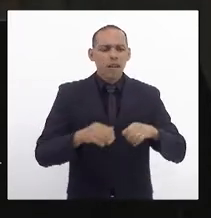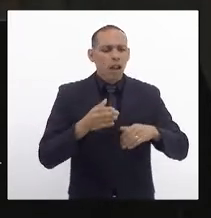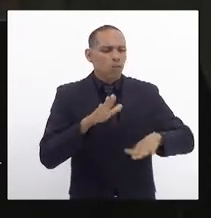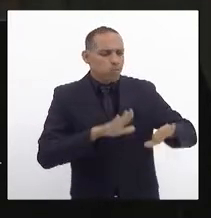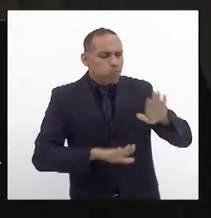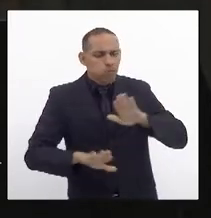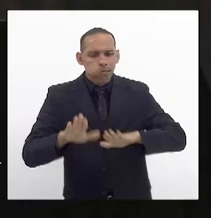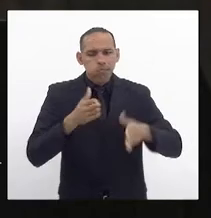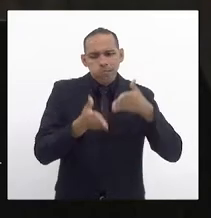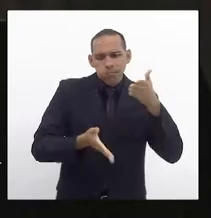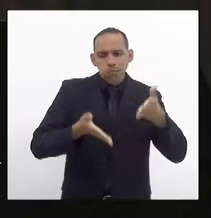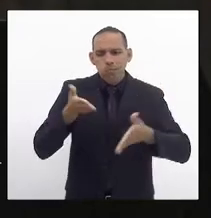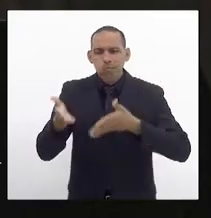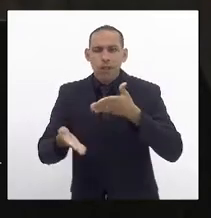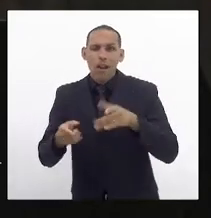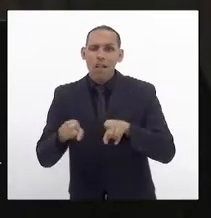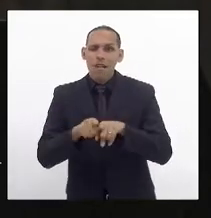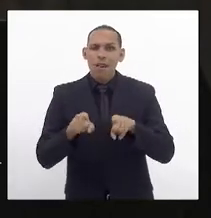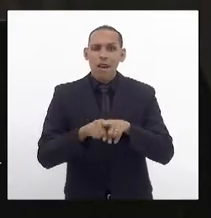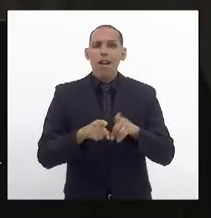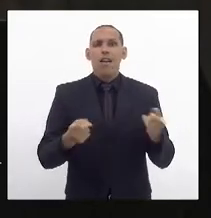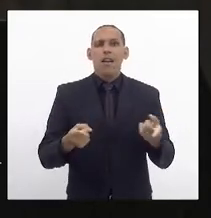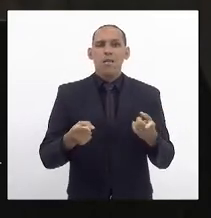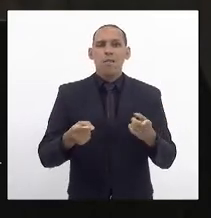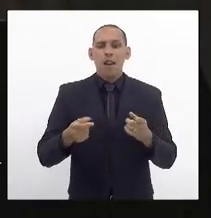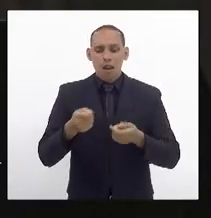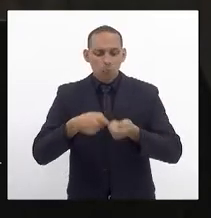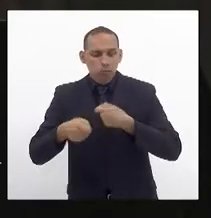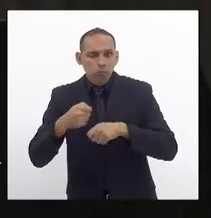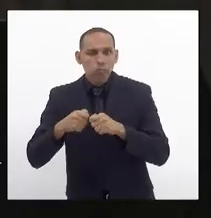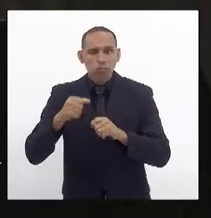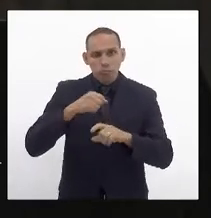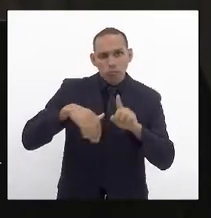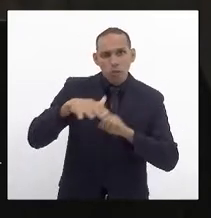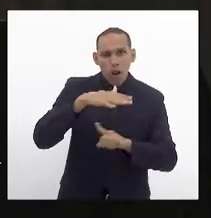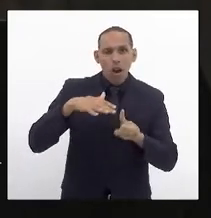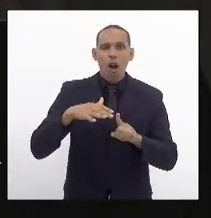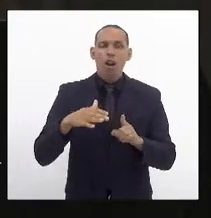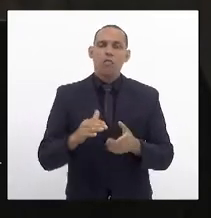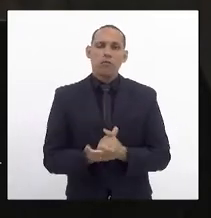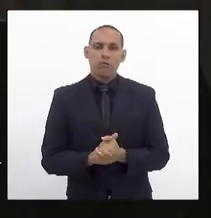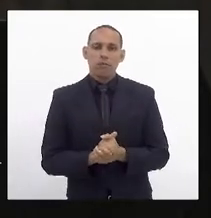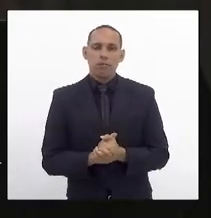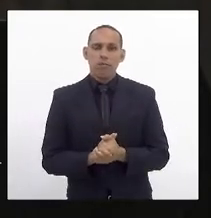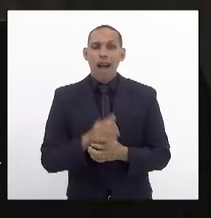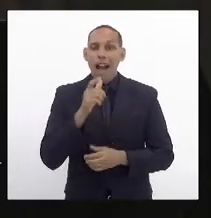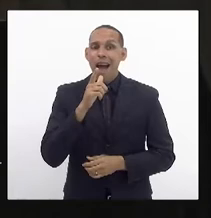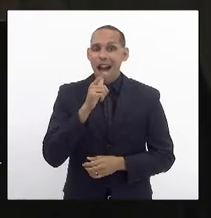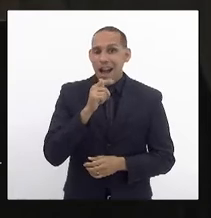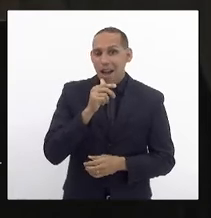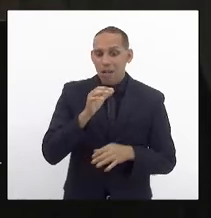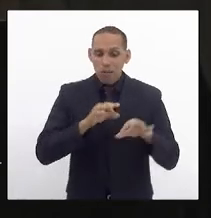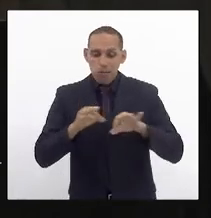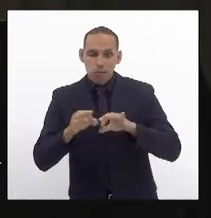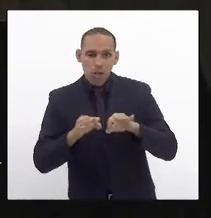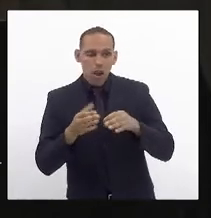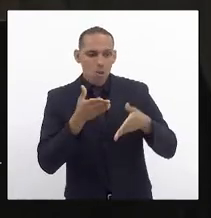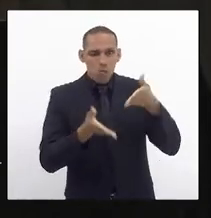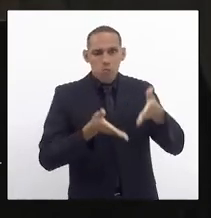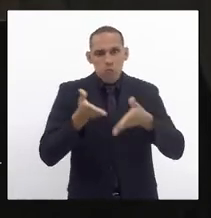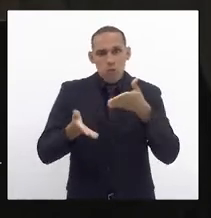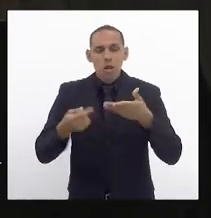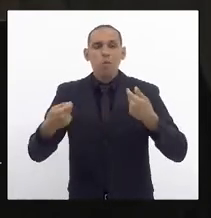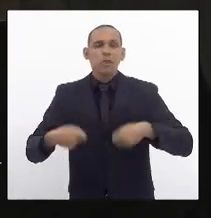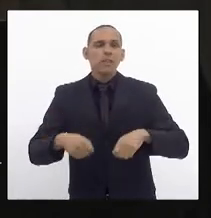necessidades de ordem econômica sanitária e social o planejamento da gestão da água deve levar em